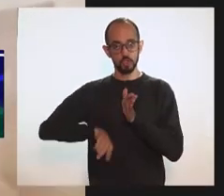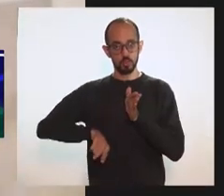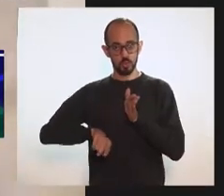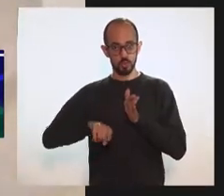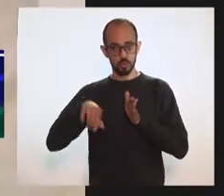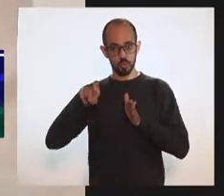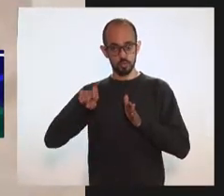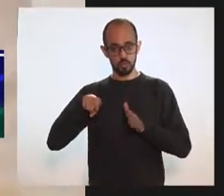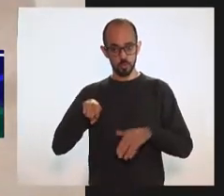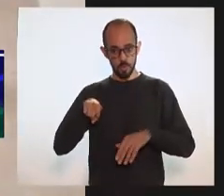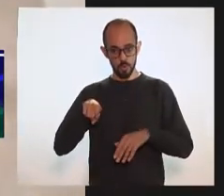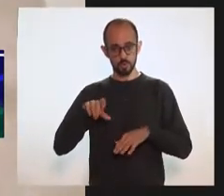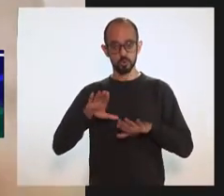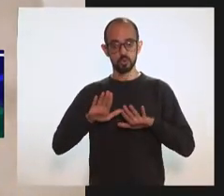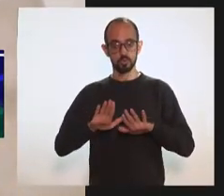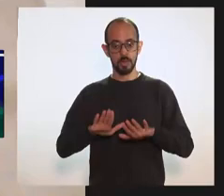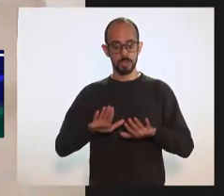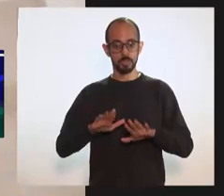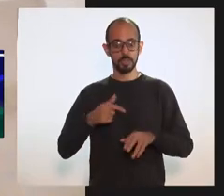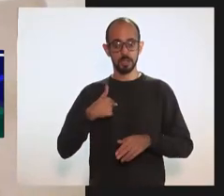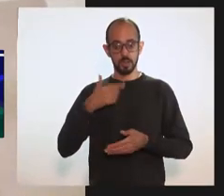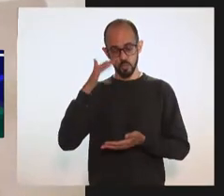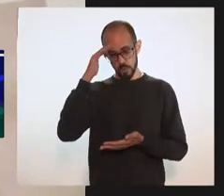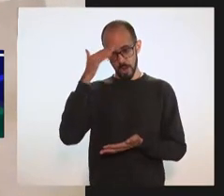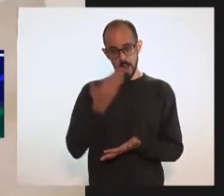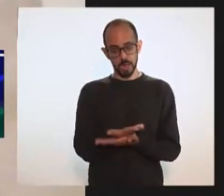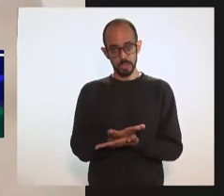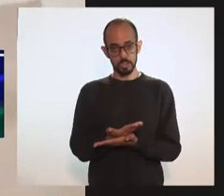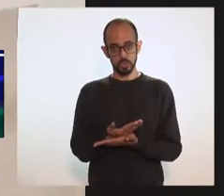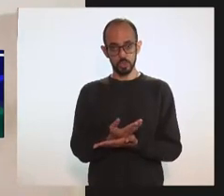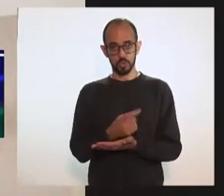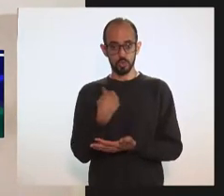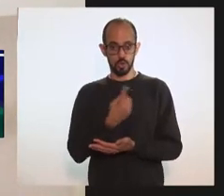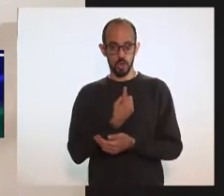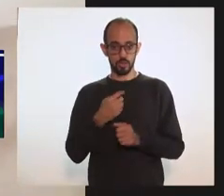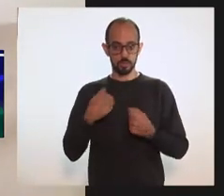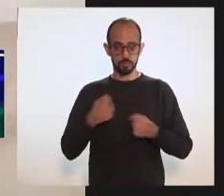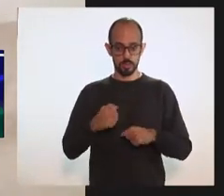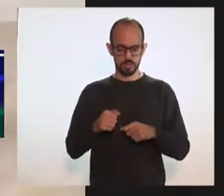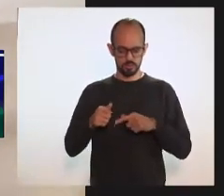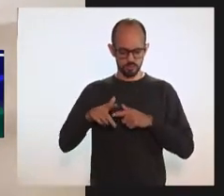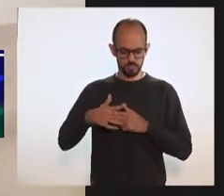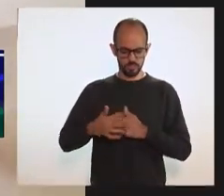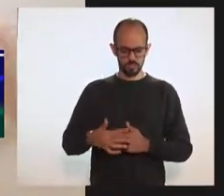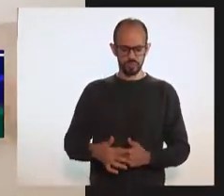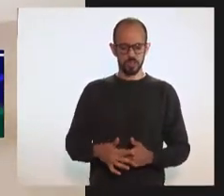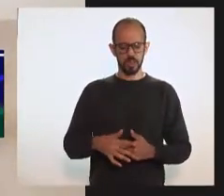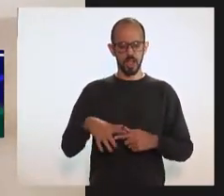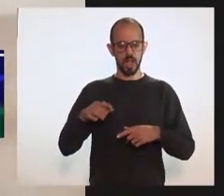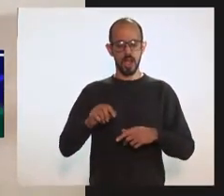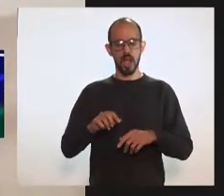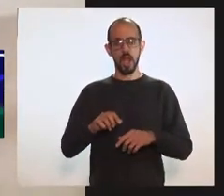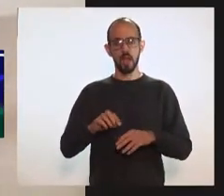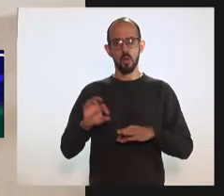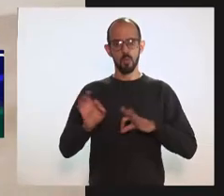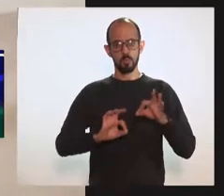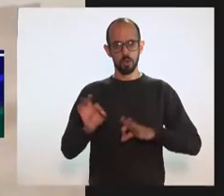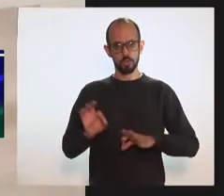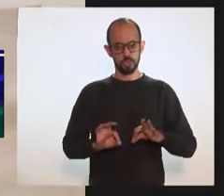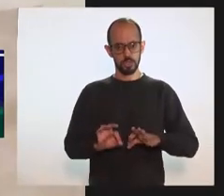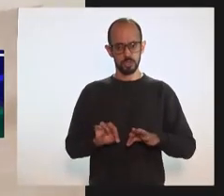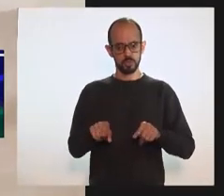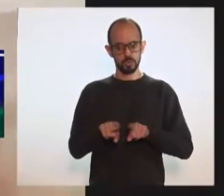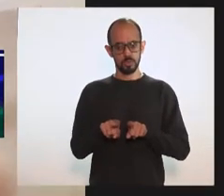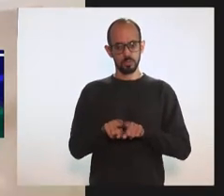seja, né? É, mas eu acredito que a gente precisa, sim, aprimorar um pouco o projeto, tanto na forma, mas como também no conteúdo